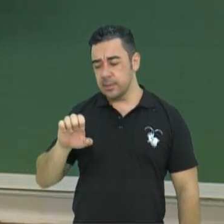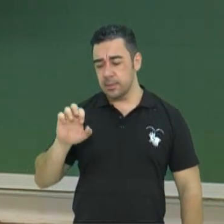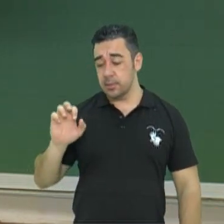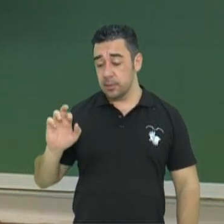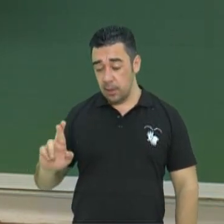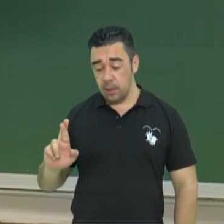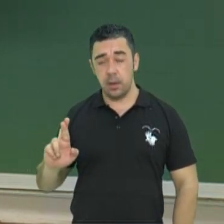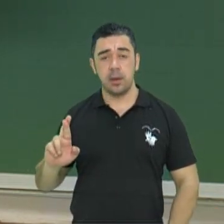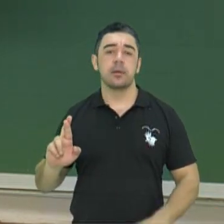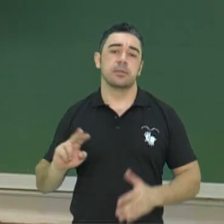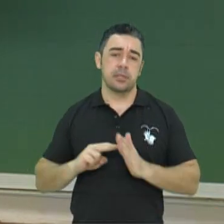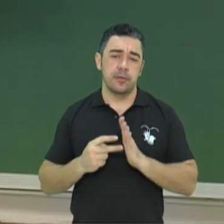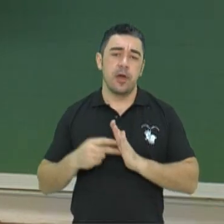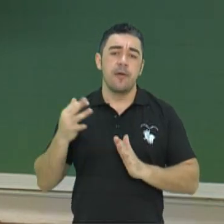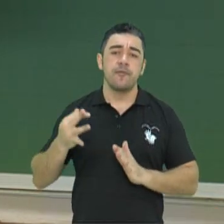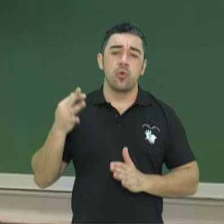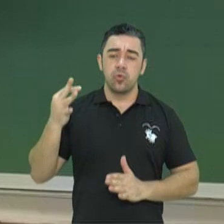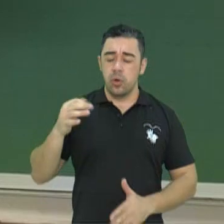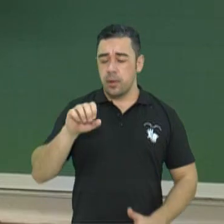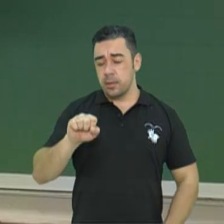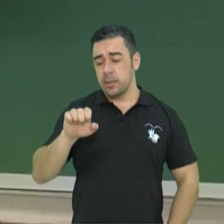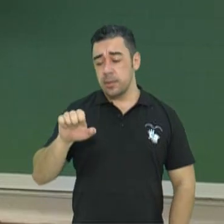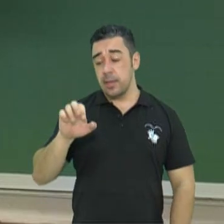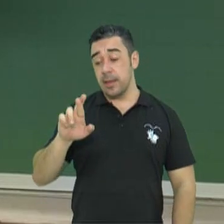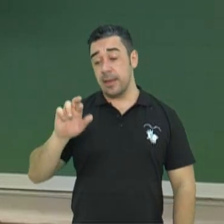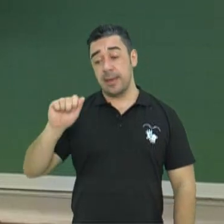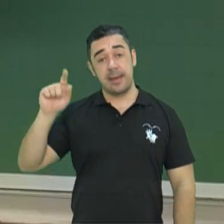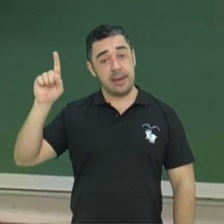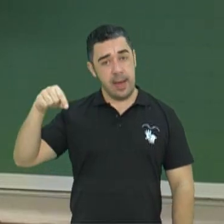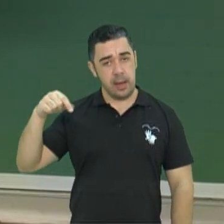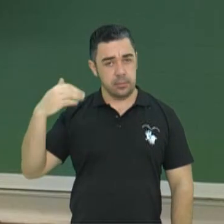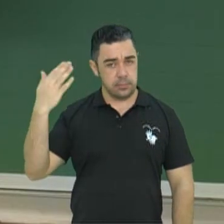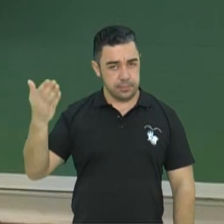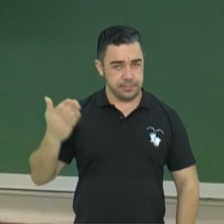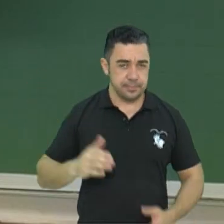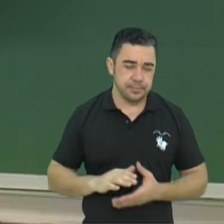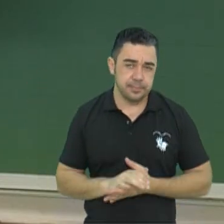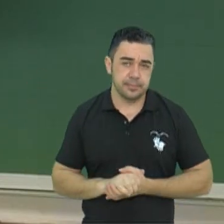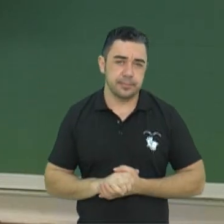futuro, algo que ainda está para acontecer. Tudo bem?